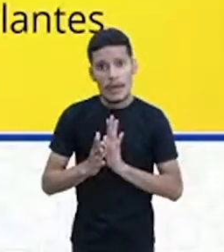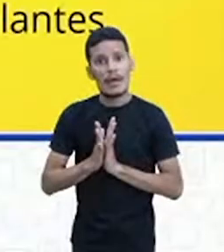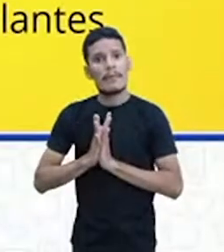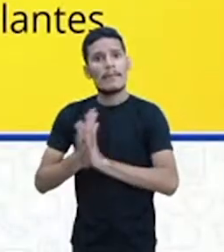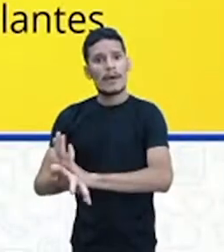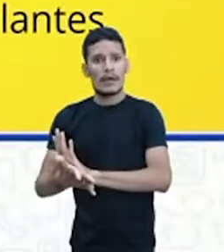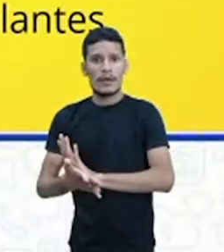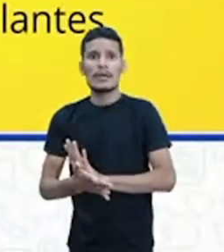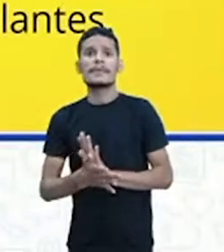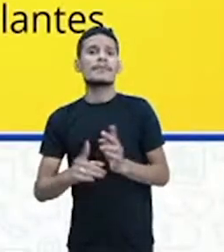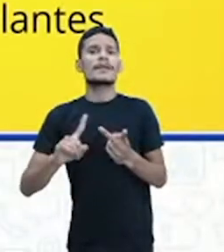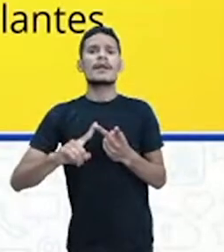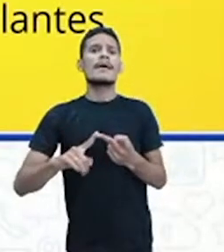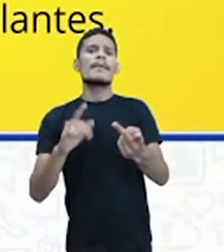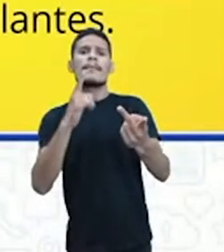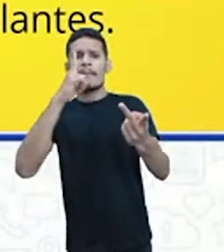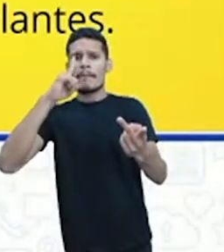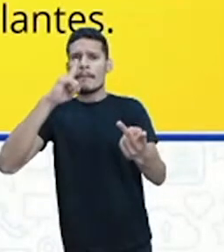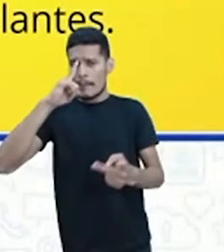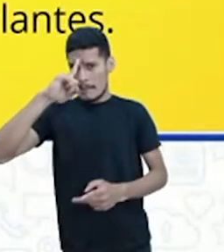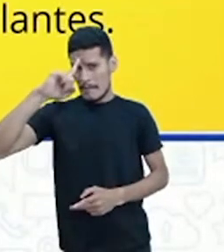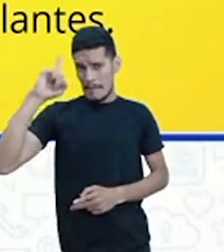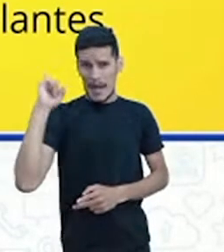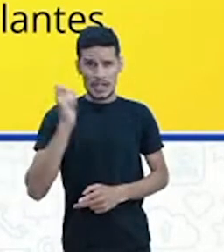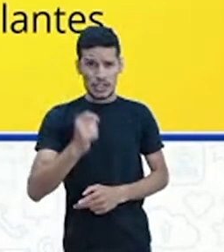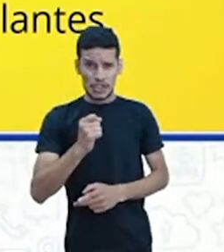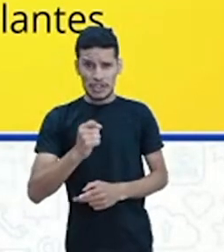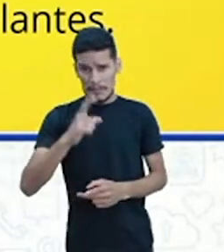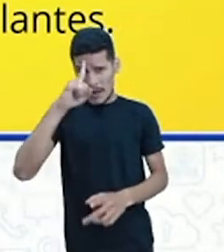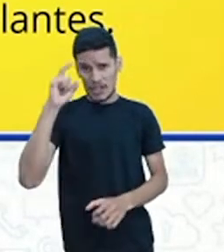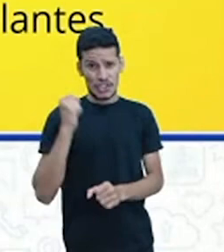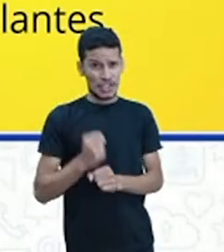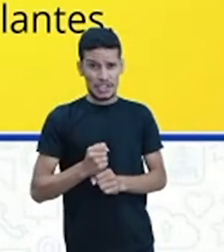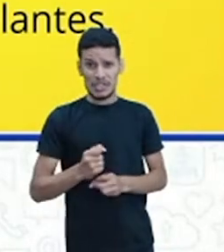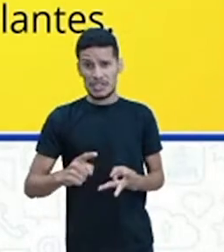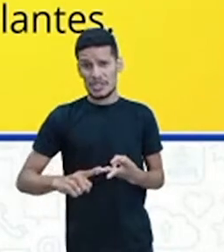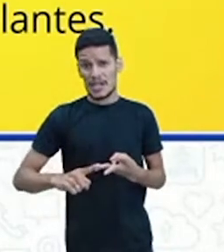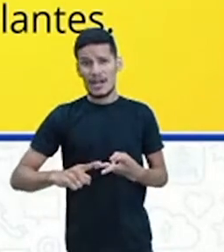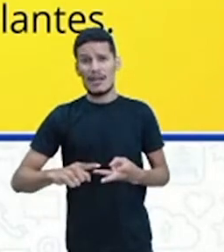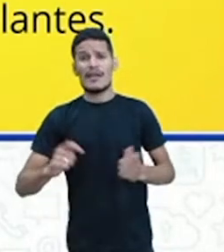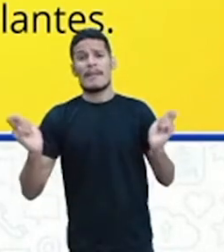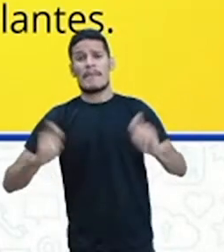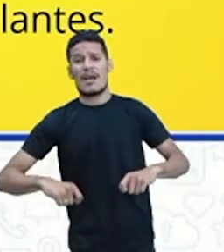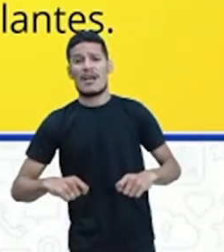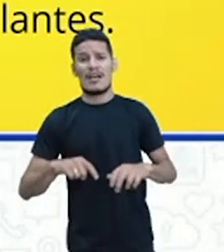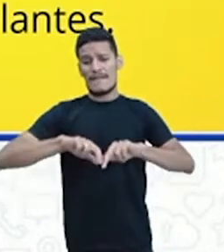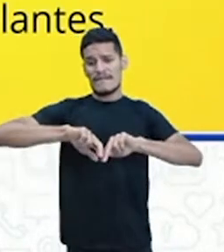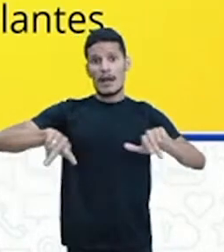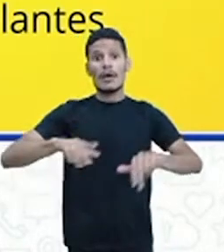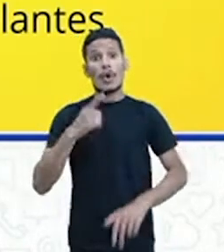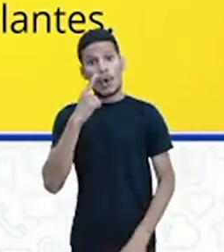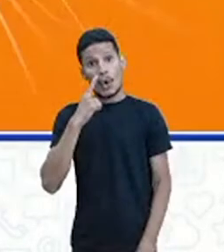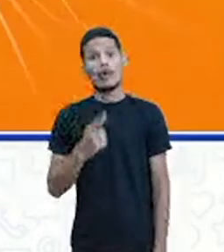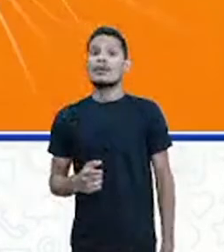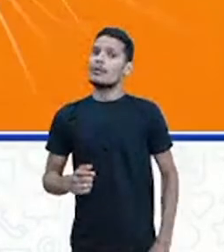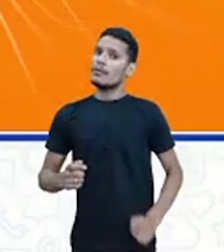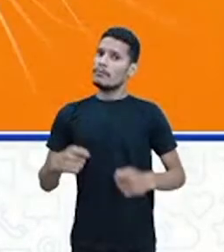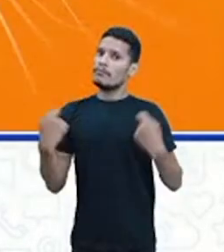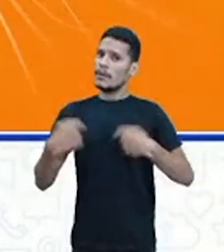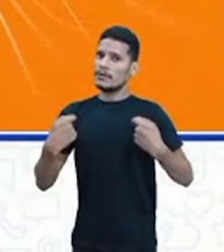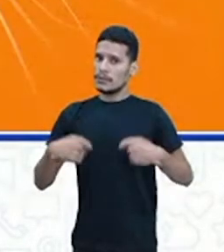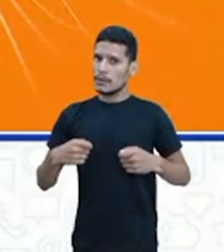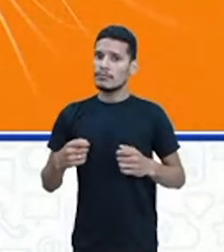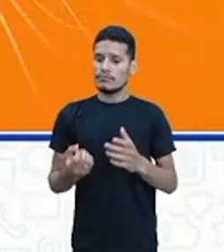preconceituosos, machistas, racistas, capacitistas e etc. E por isso que é tão necessário que a gente desconstrua tais discursos.